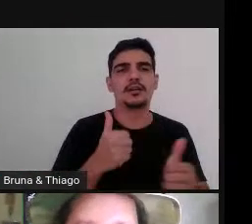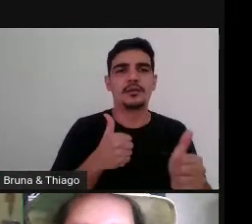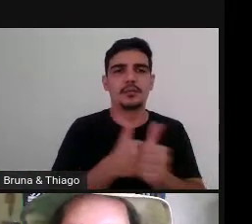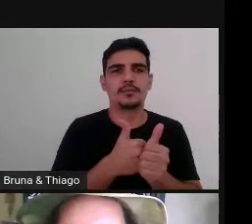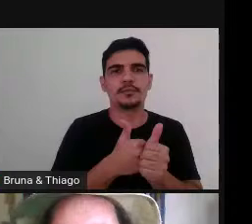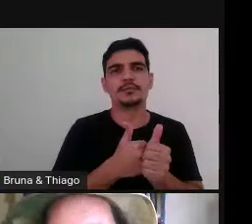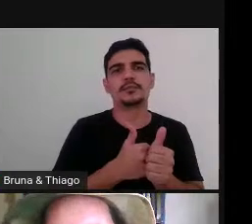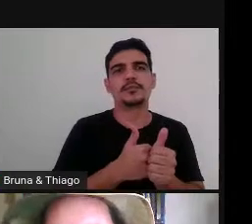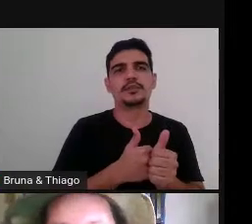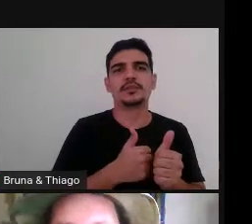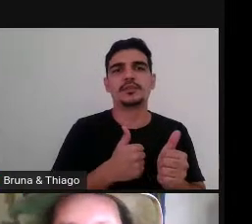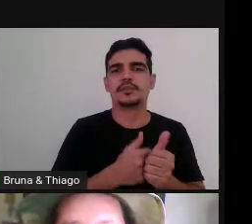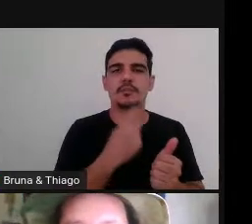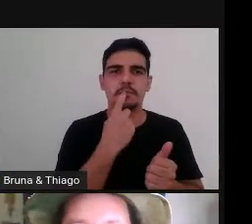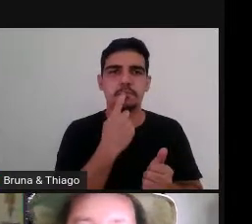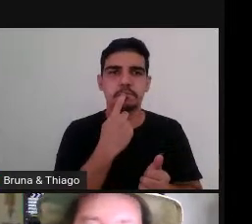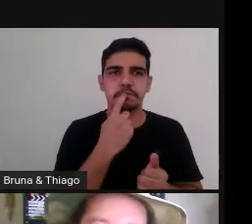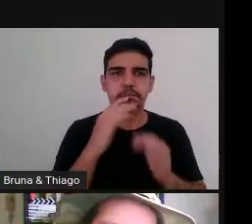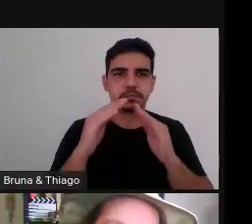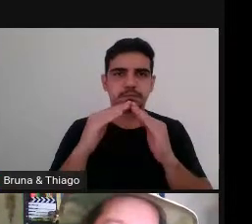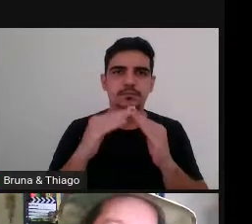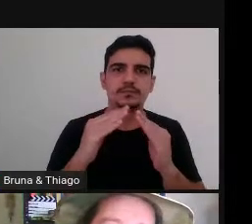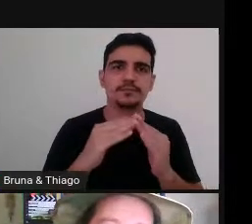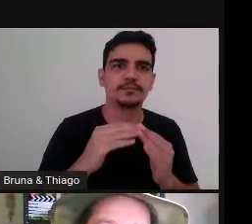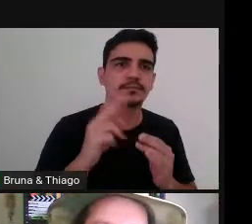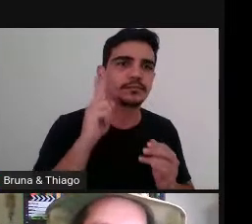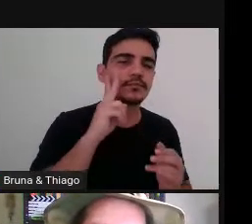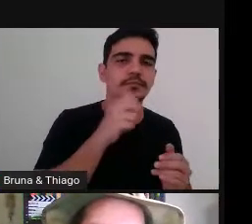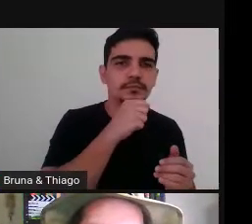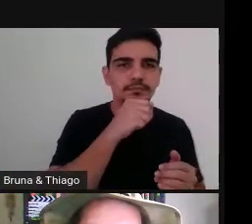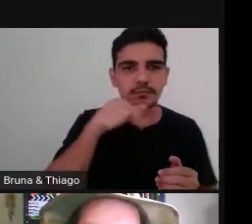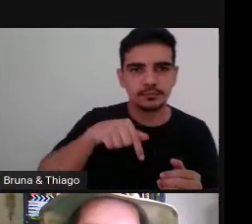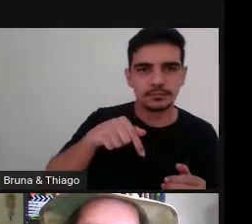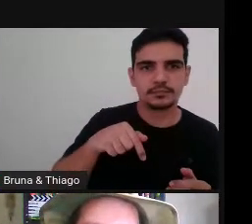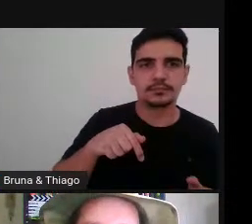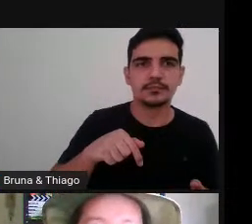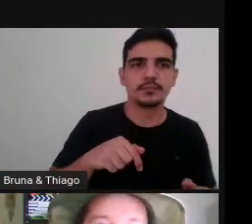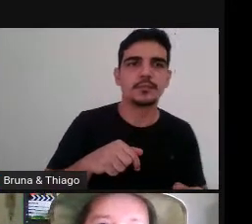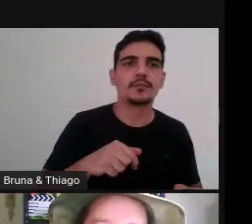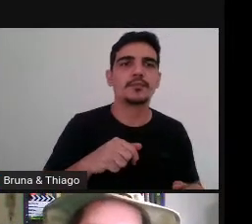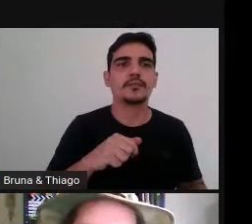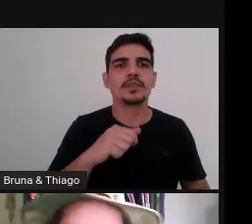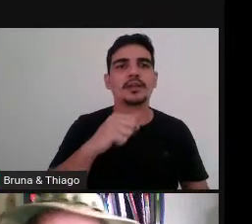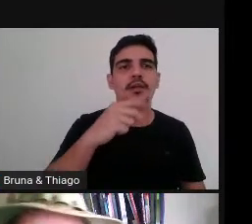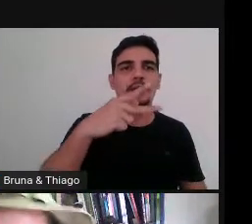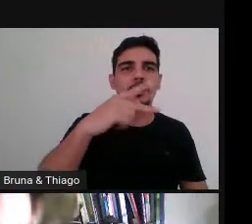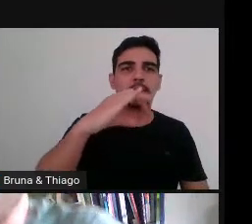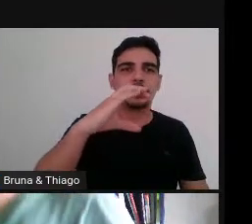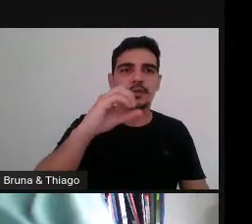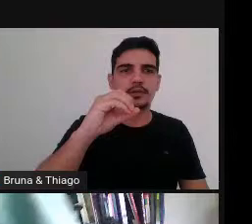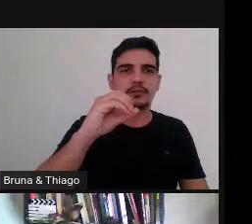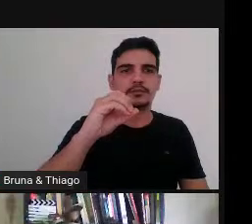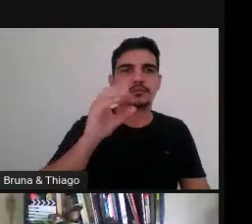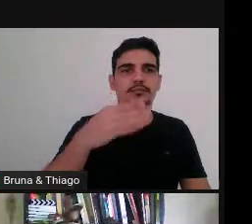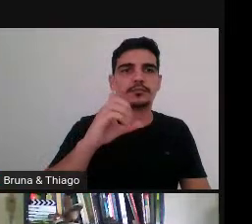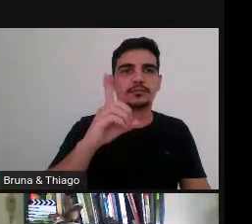grandes. Essa aqui é uma pico de jaca, é uma Lax esmuta. Rapidinho, deixa eu só falar aqui com